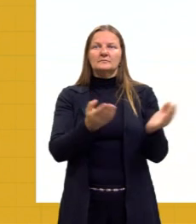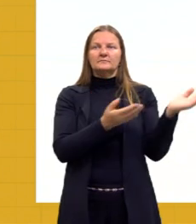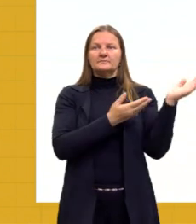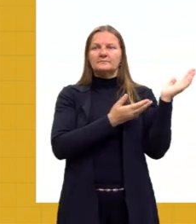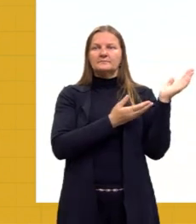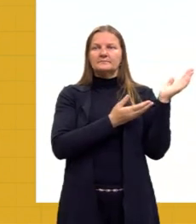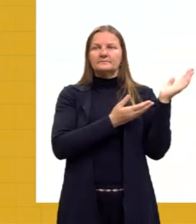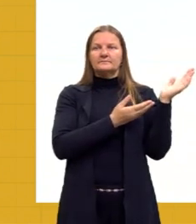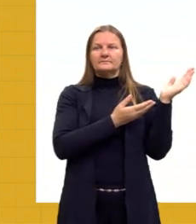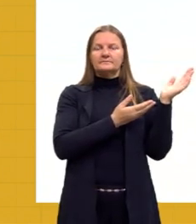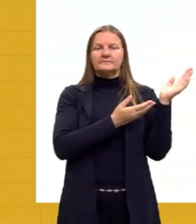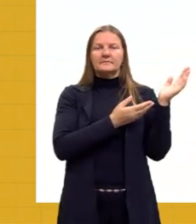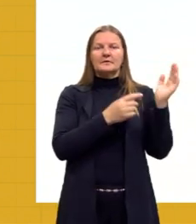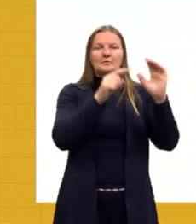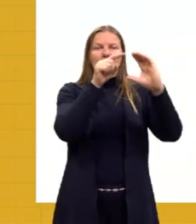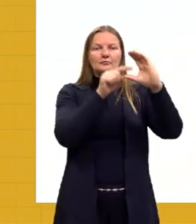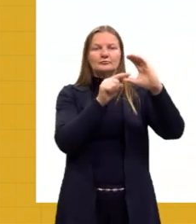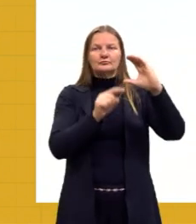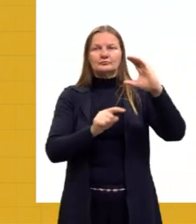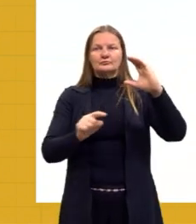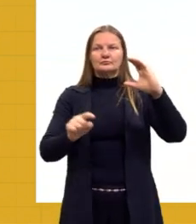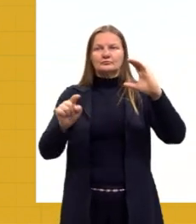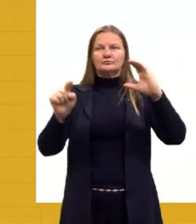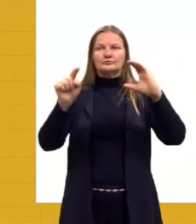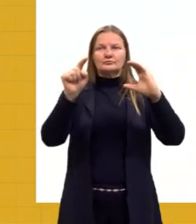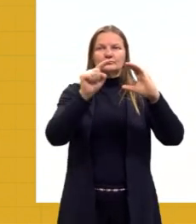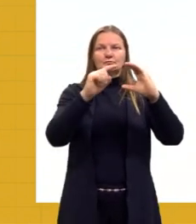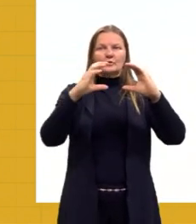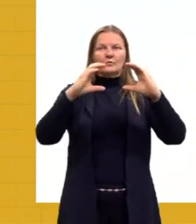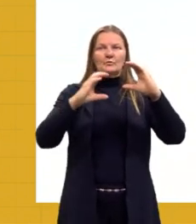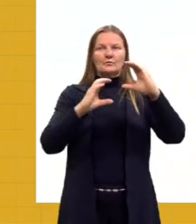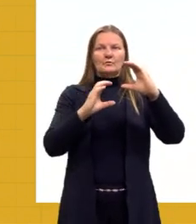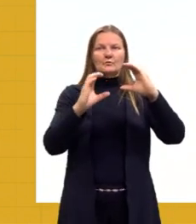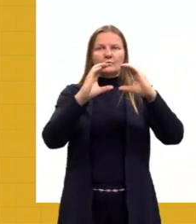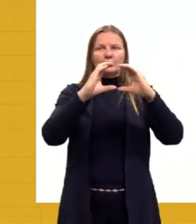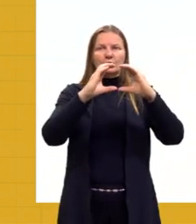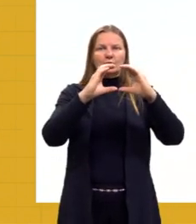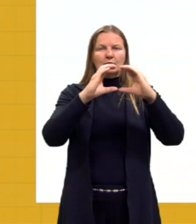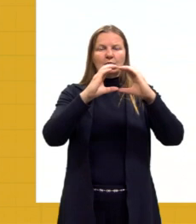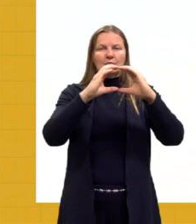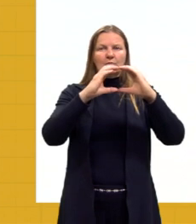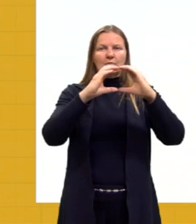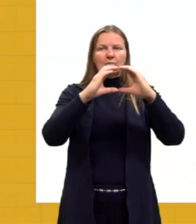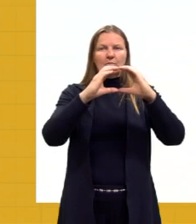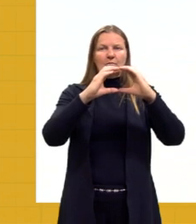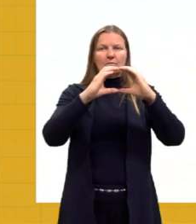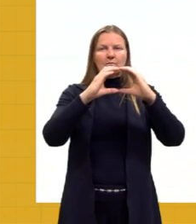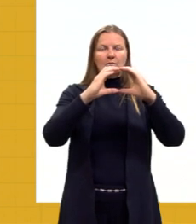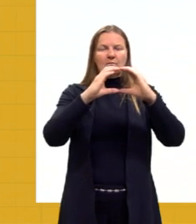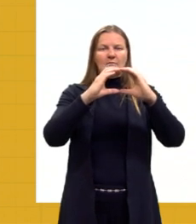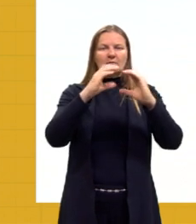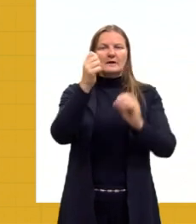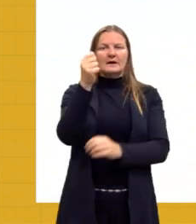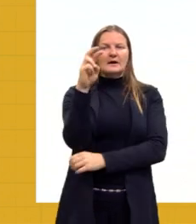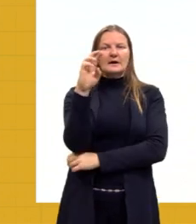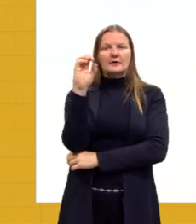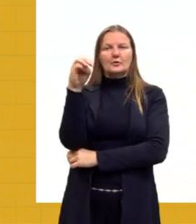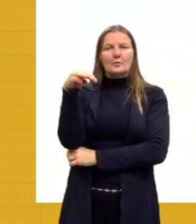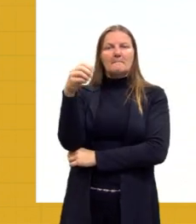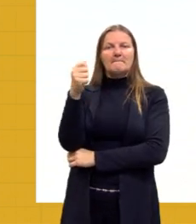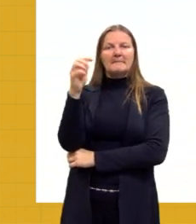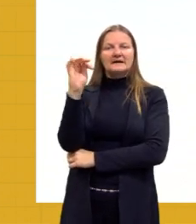posso ter cadeias que são aromáticas ou não era o mate café dentro da mesma classificação de aberta e fechada no na classificação